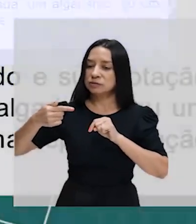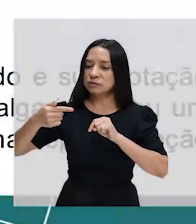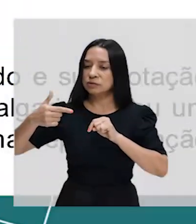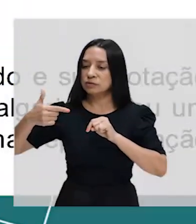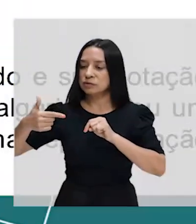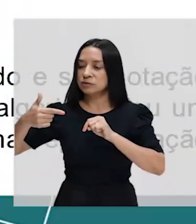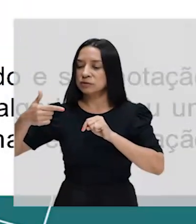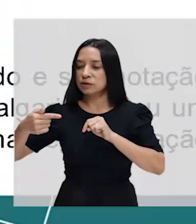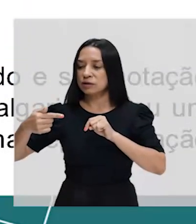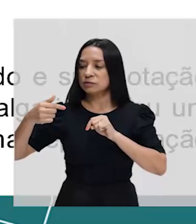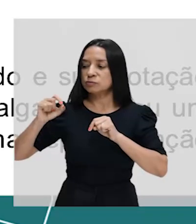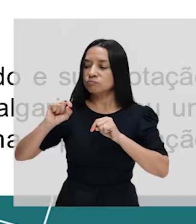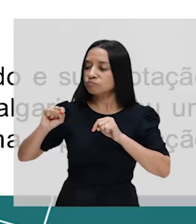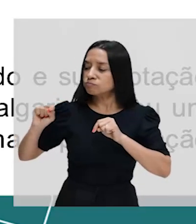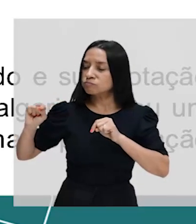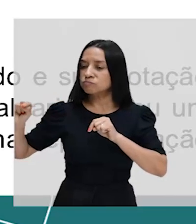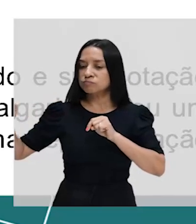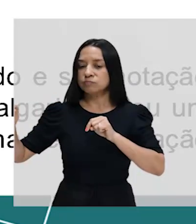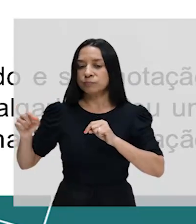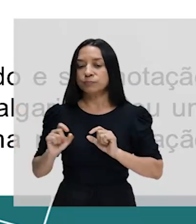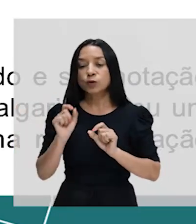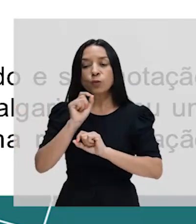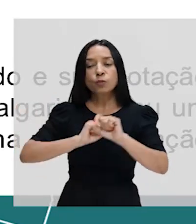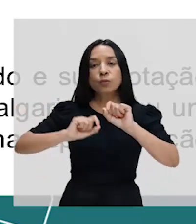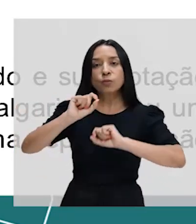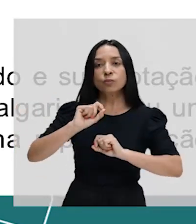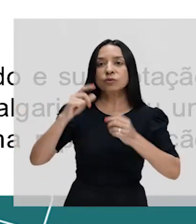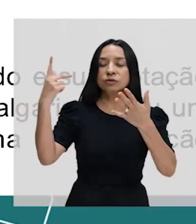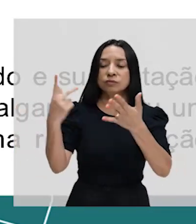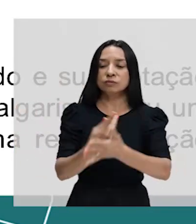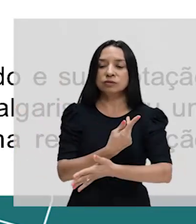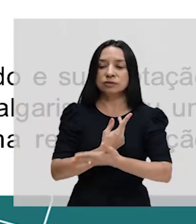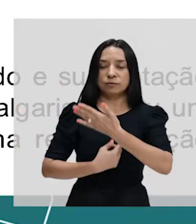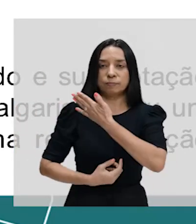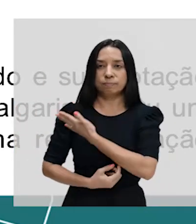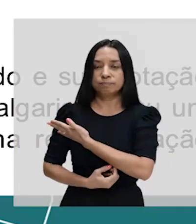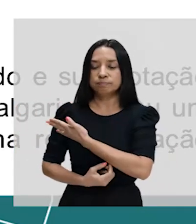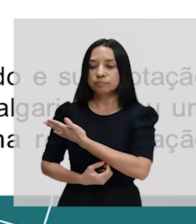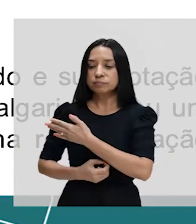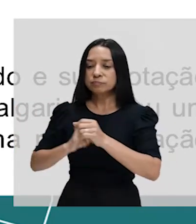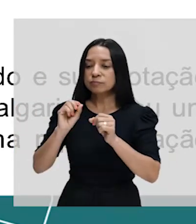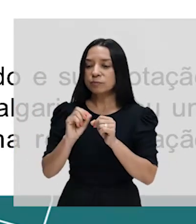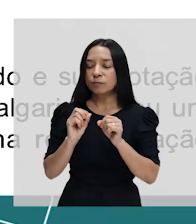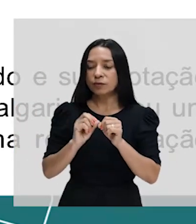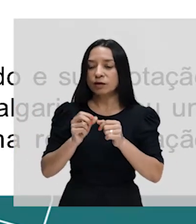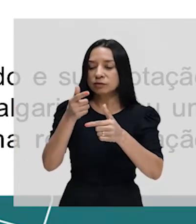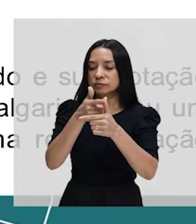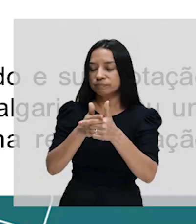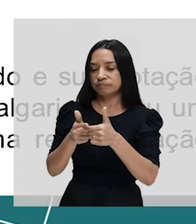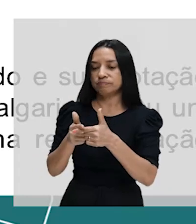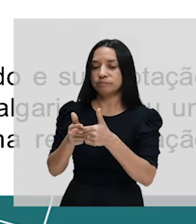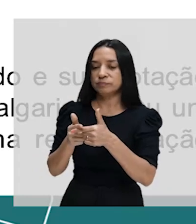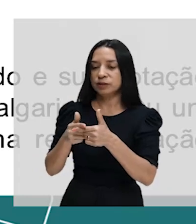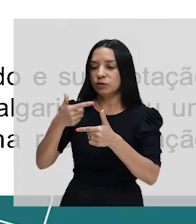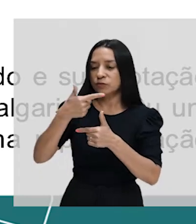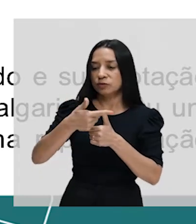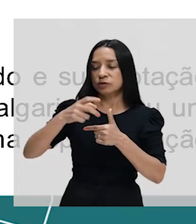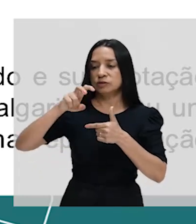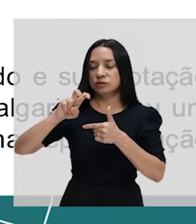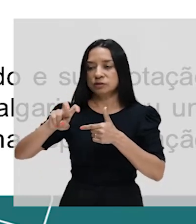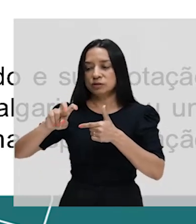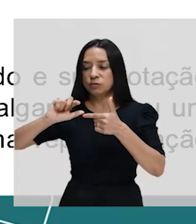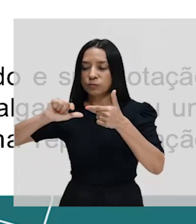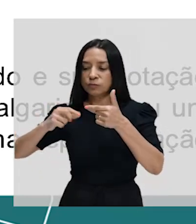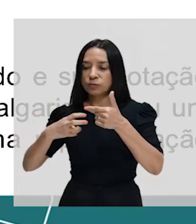agora, né, o que aconteceu? No caso, né, quando eu faço essa divisão, 25 por